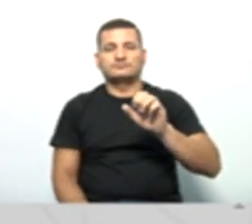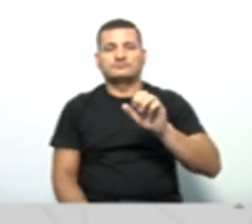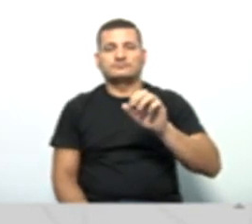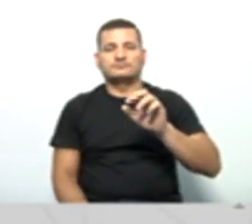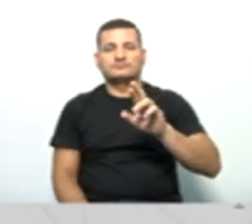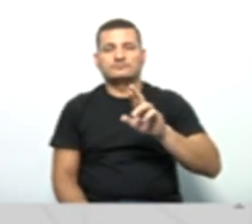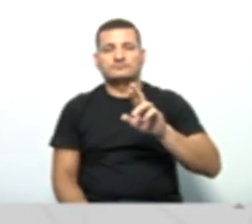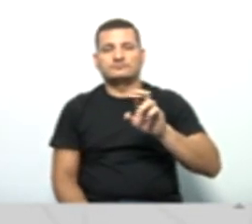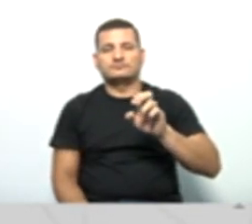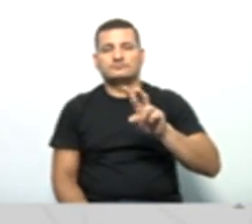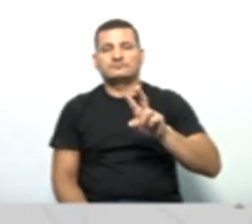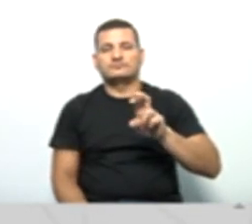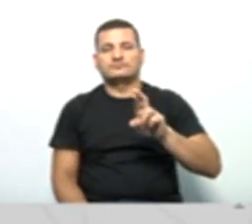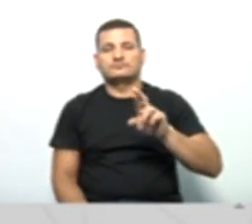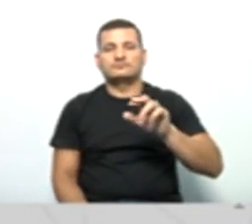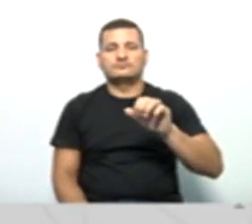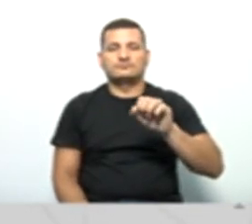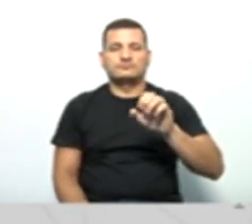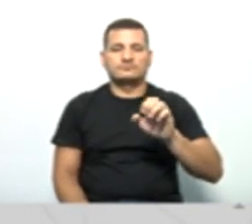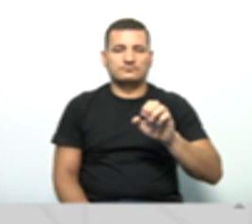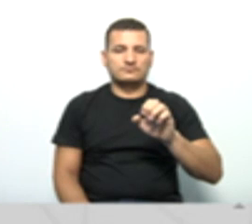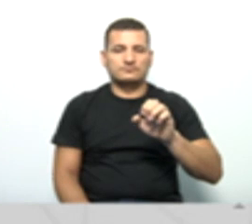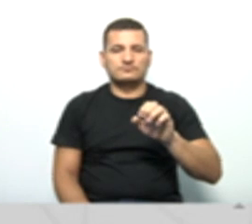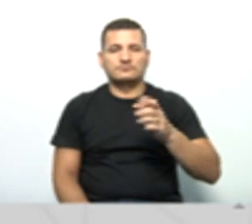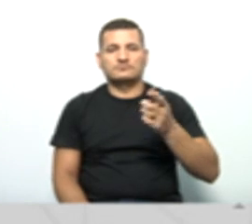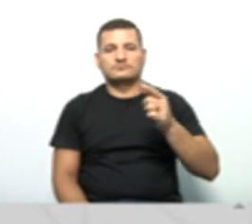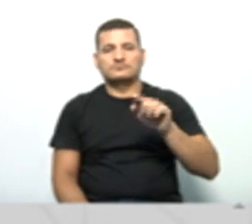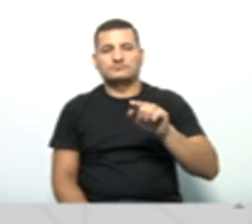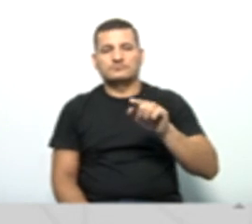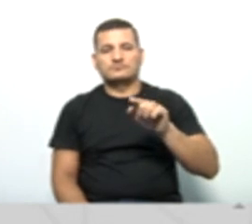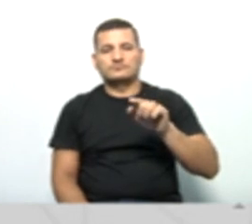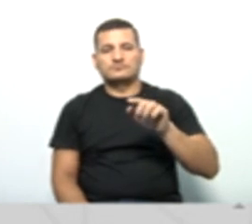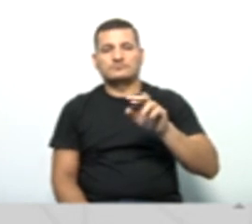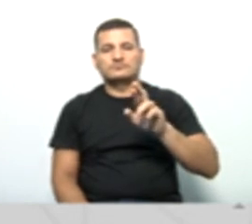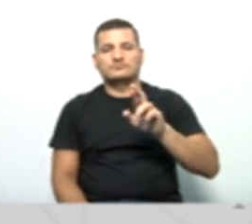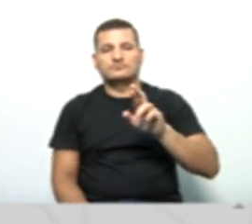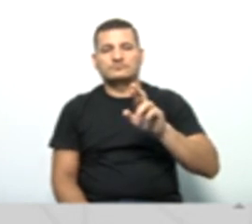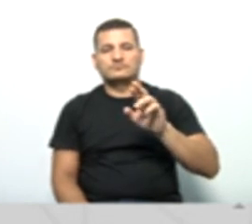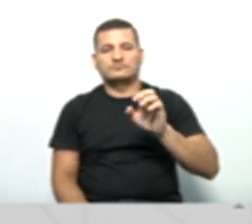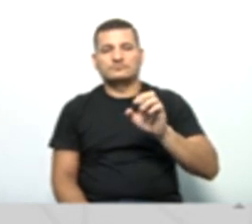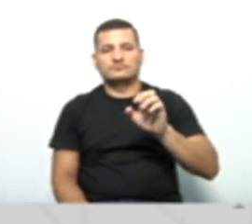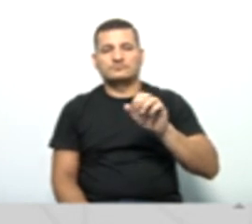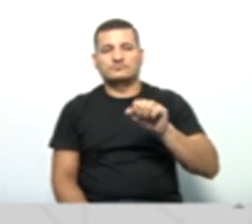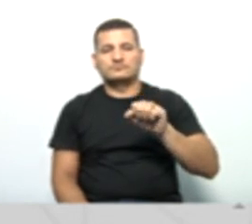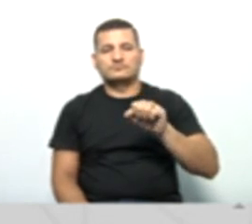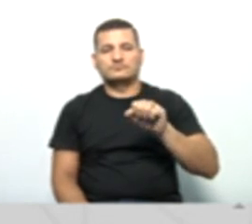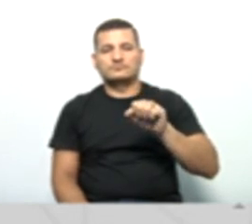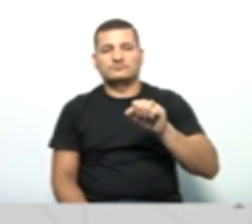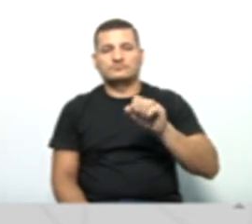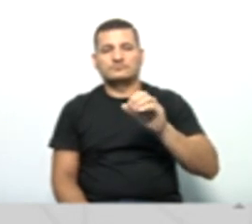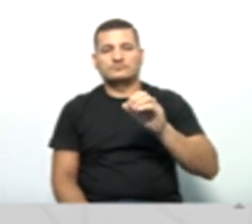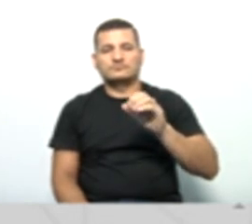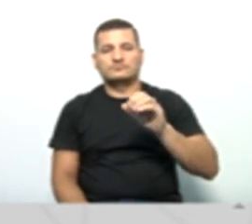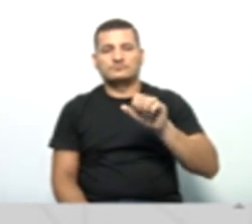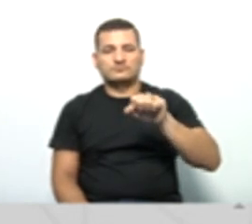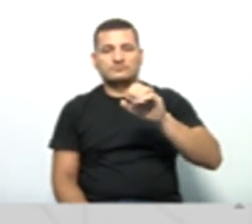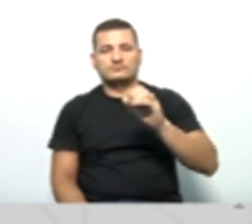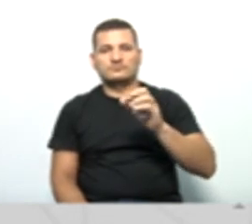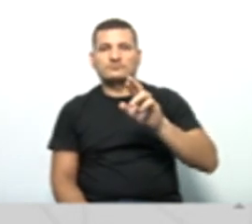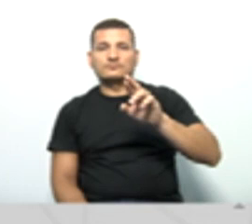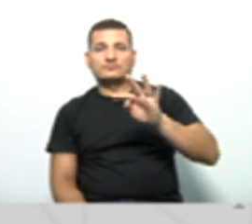sort, reverse. O reverso, a ordem de ordenar inversa. O sort é em